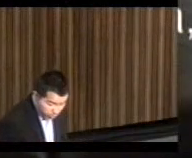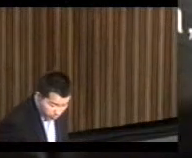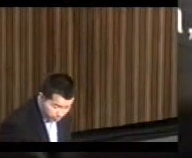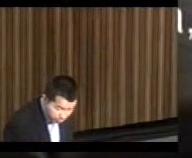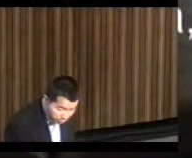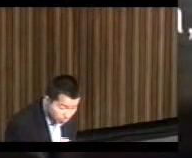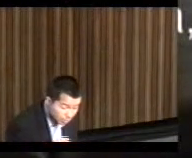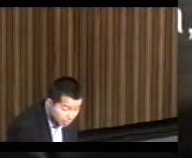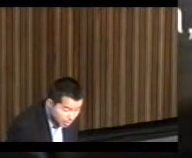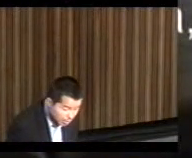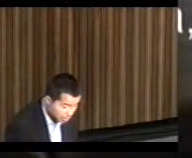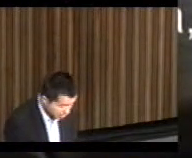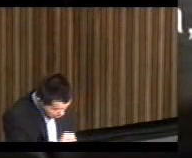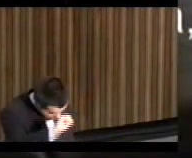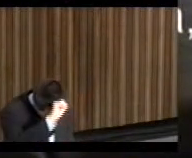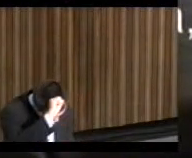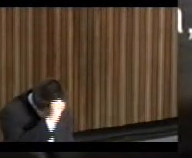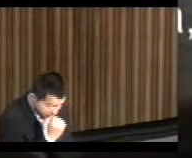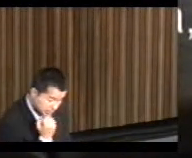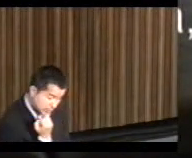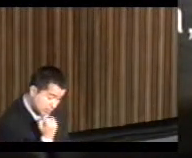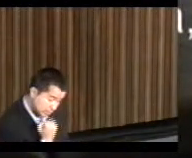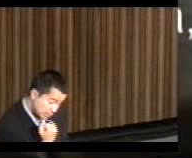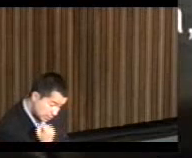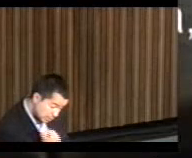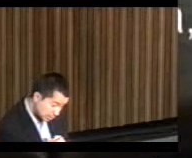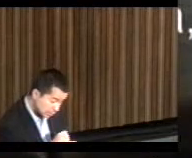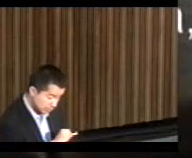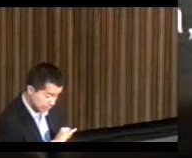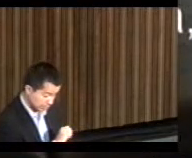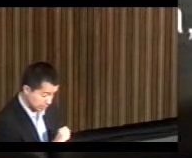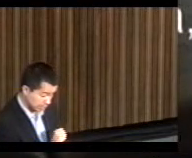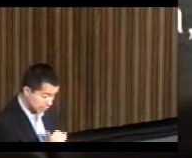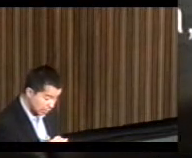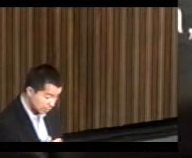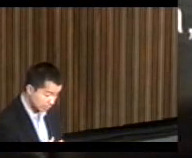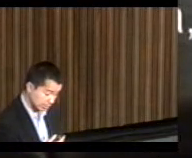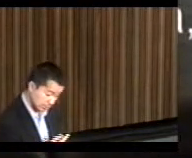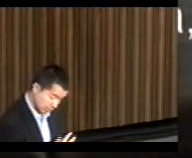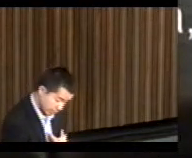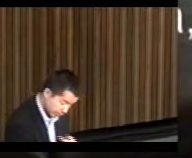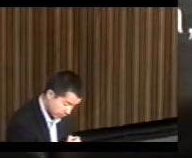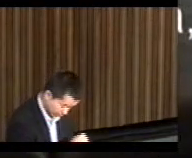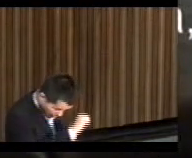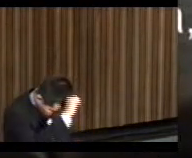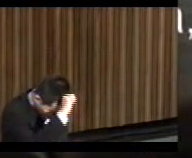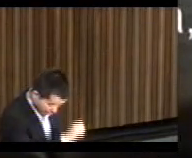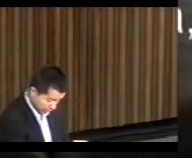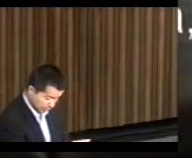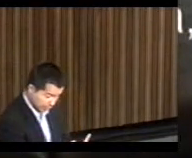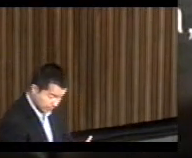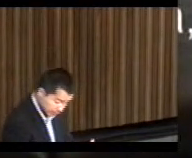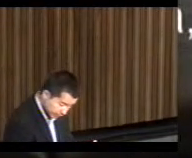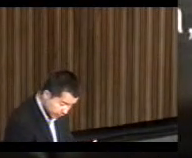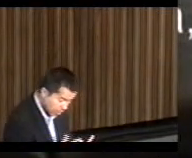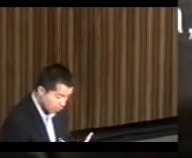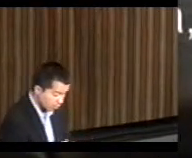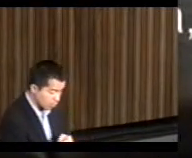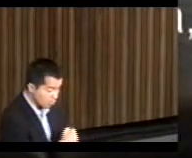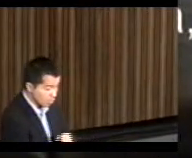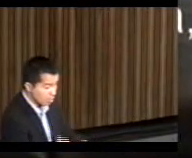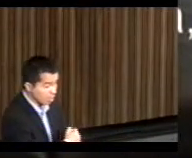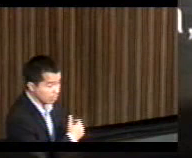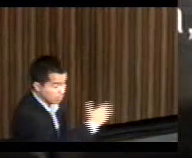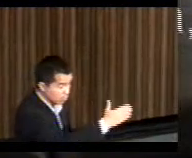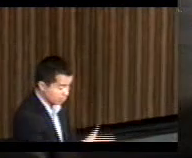eu manterei com Isaque, o seu filho, que Sara dará à luz nesta mesma época, no ano